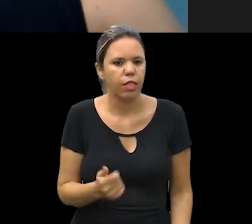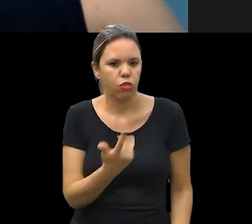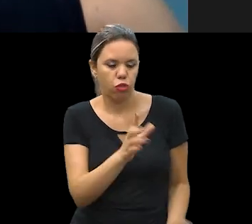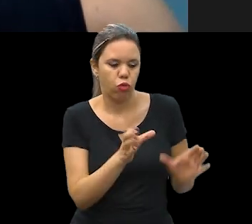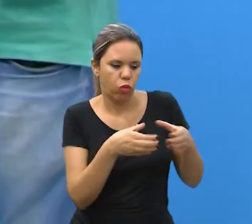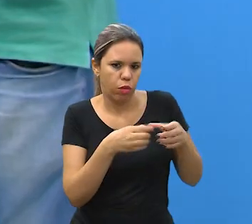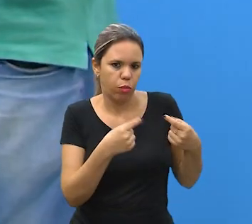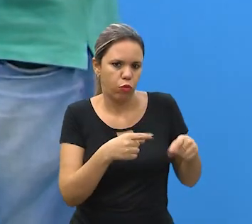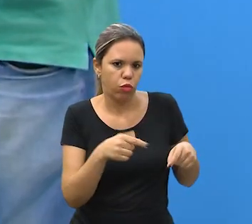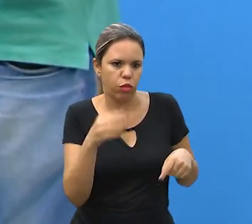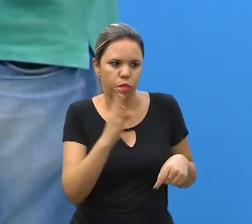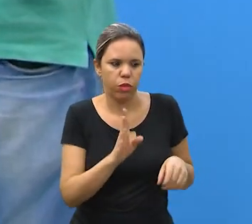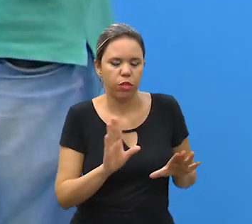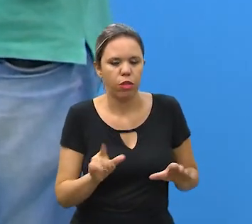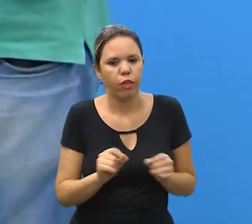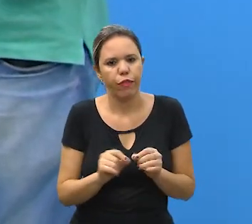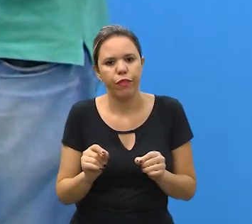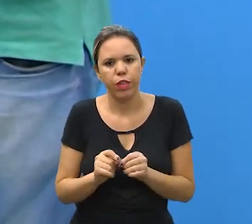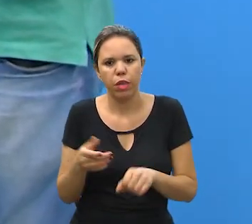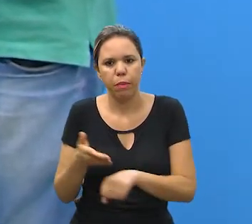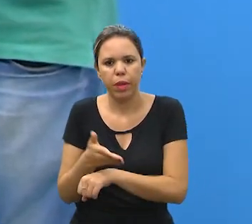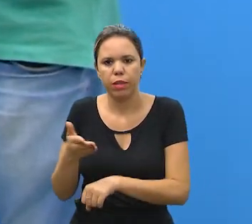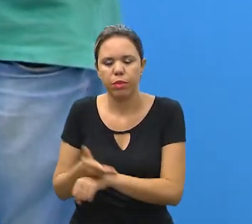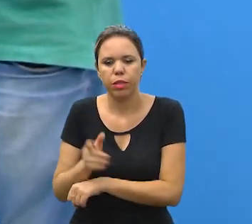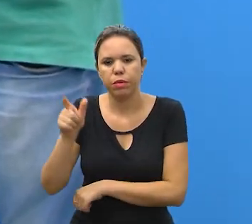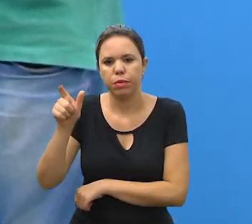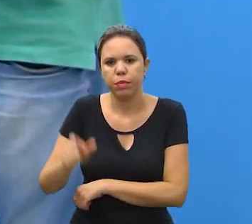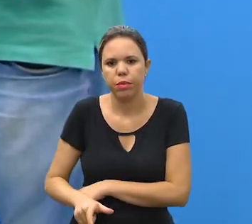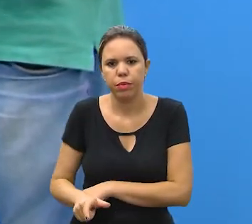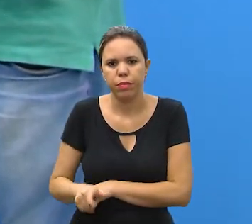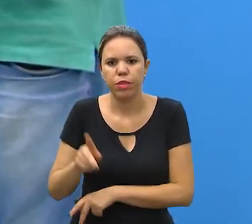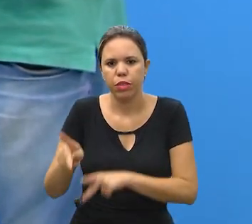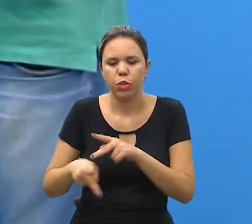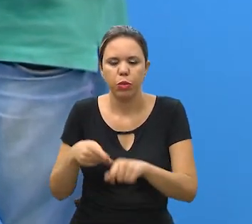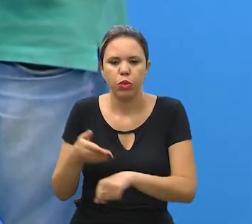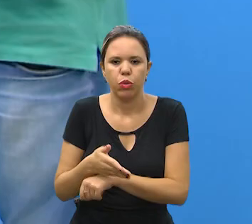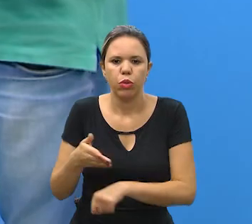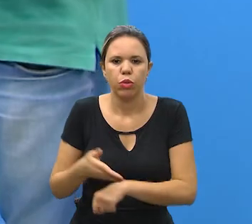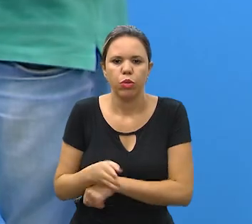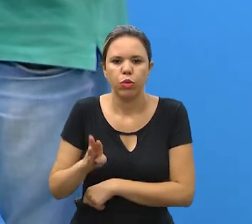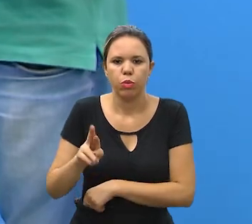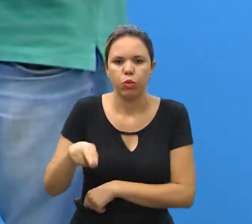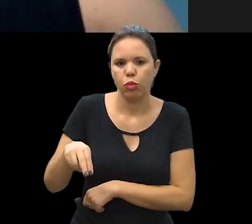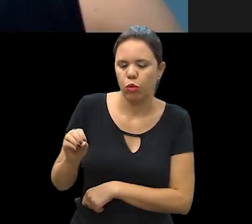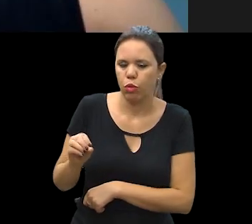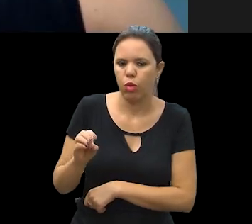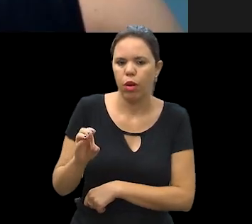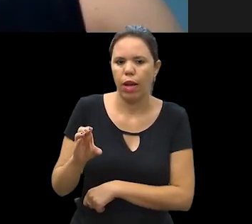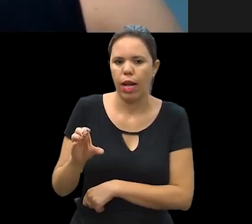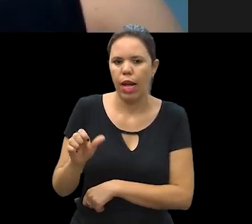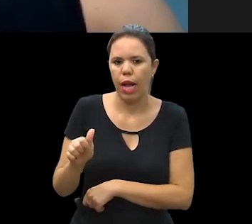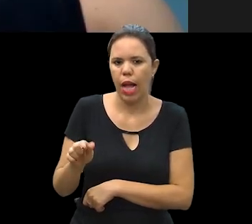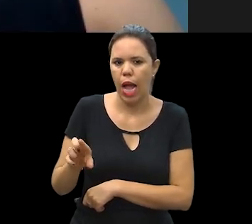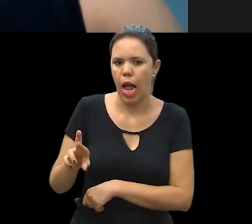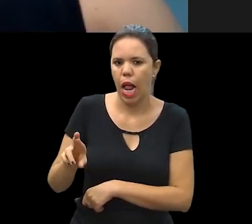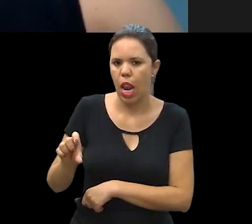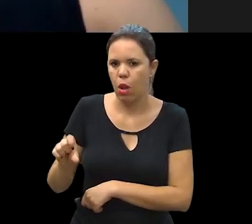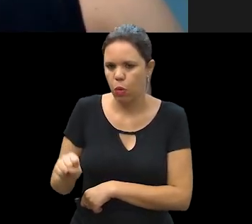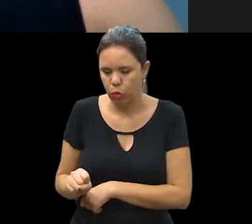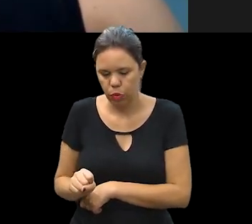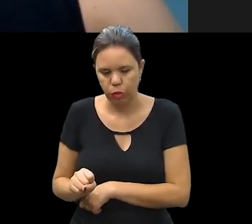e vocês gravaram um clipe, inclusive com a participação dos integrantes, o Bruno e o Carlos, né?